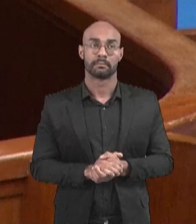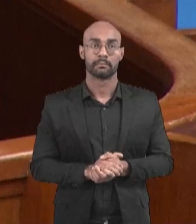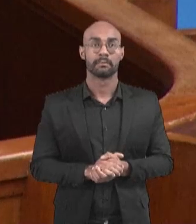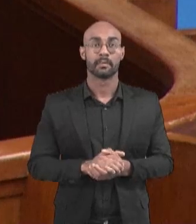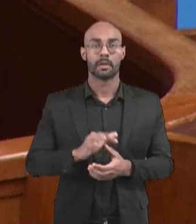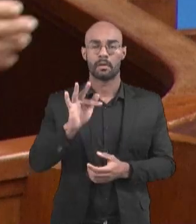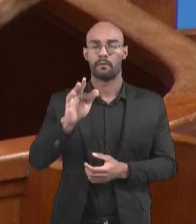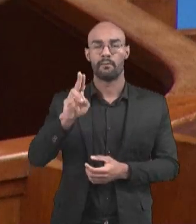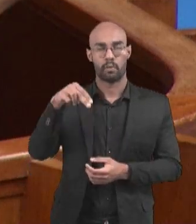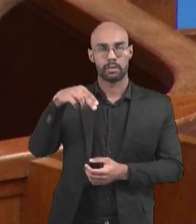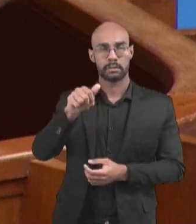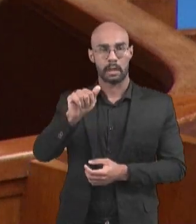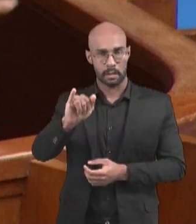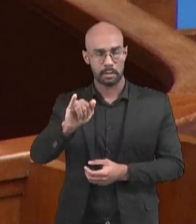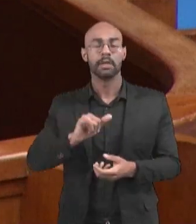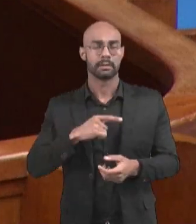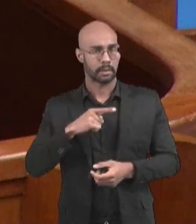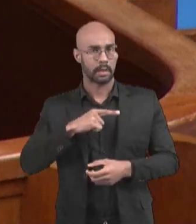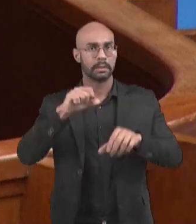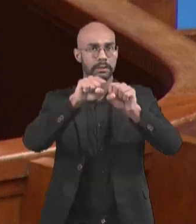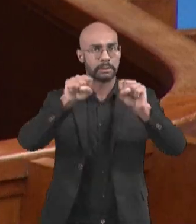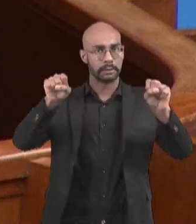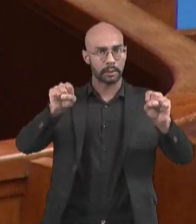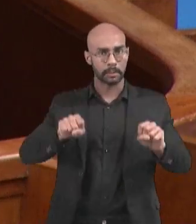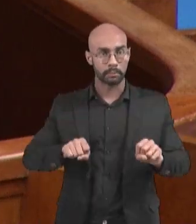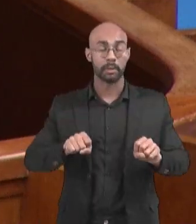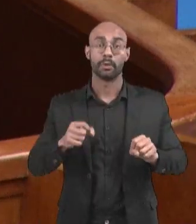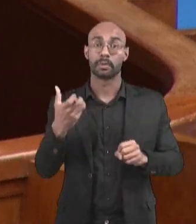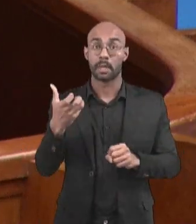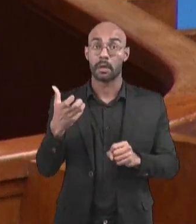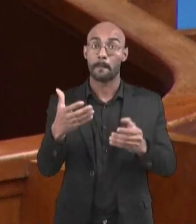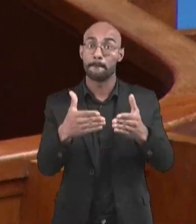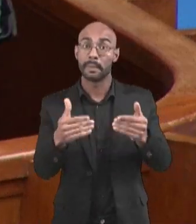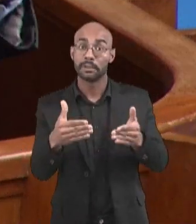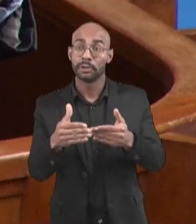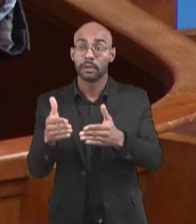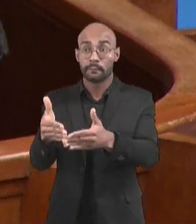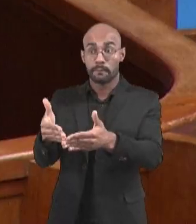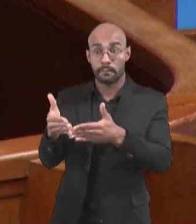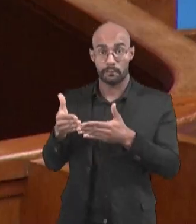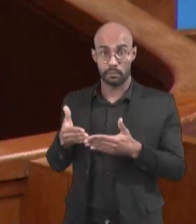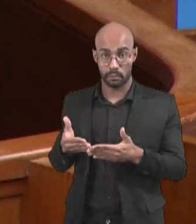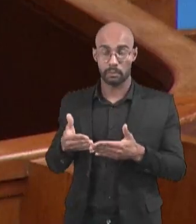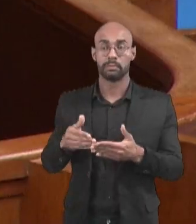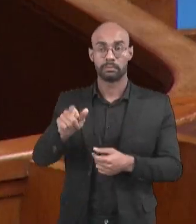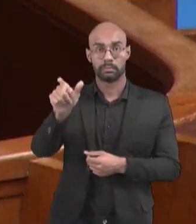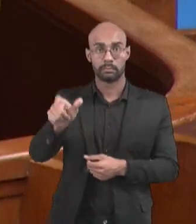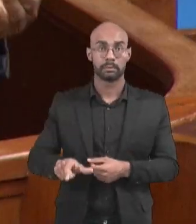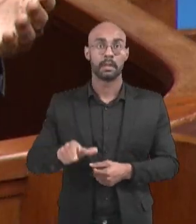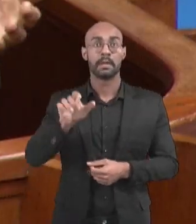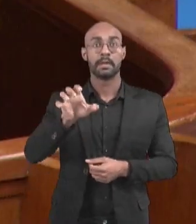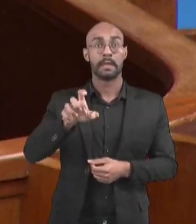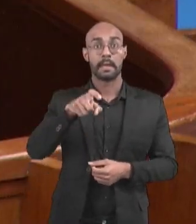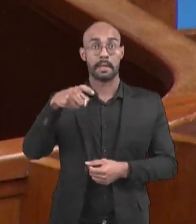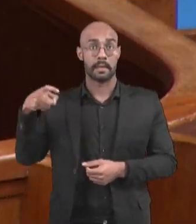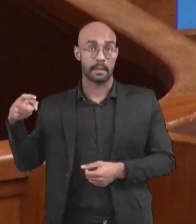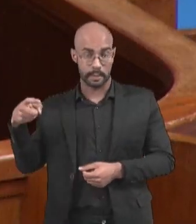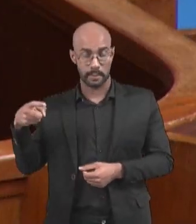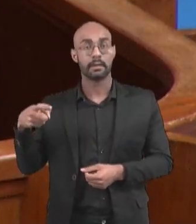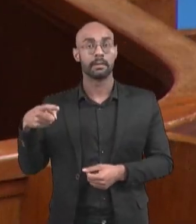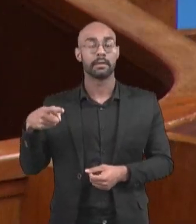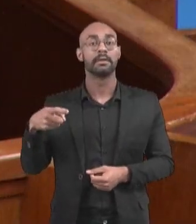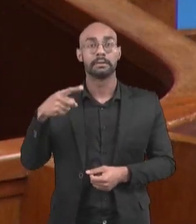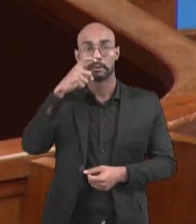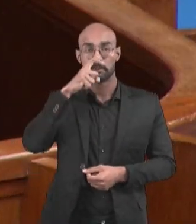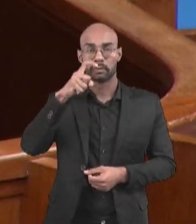na FUNAI, que eu quero até pedir um grande favor ao meu colega, ex-governador e meu querido deputado Zeca